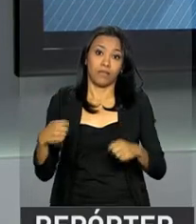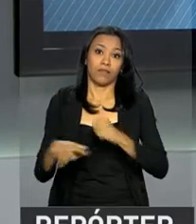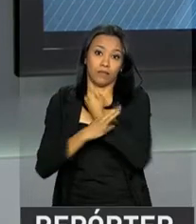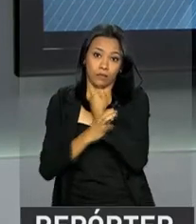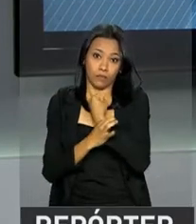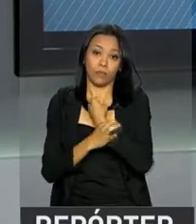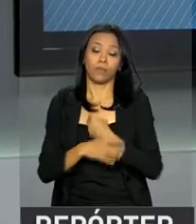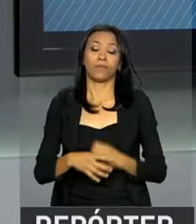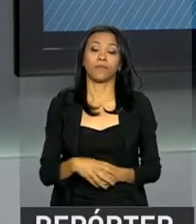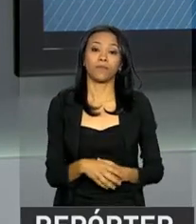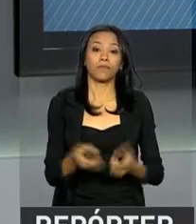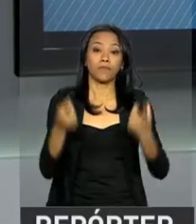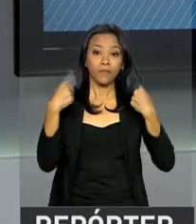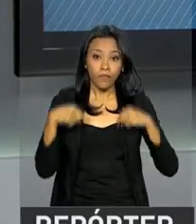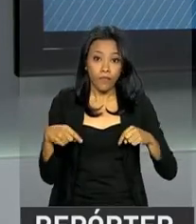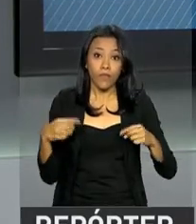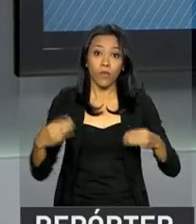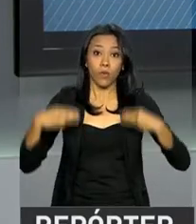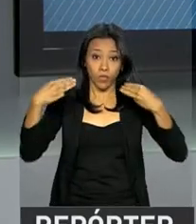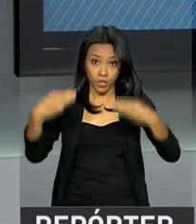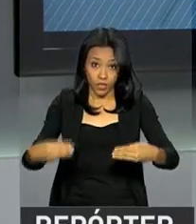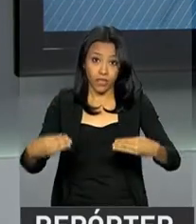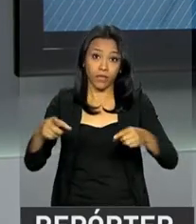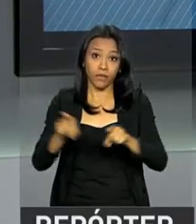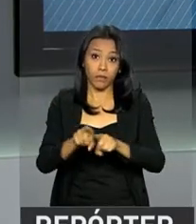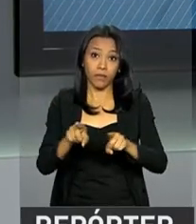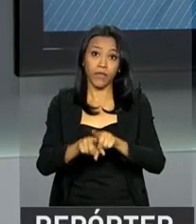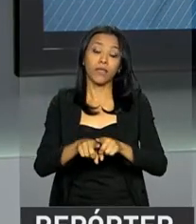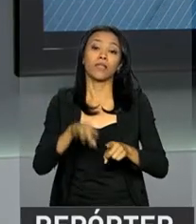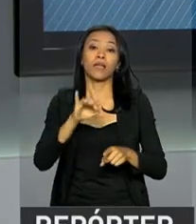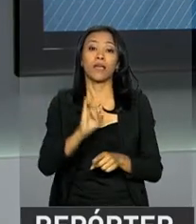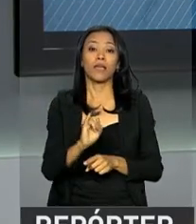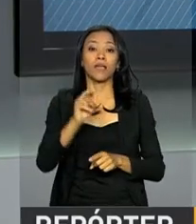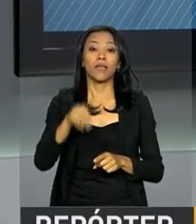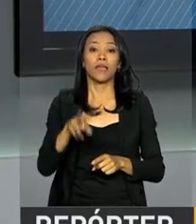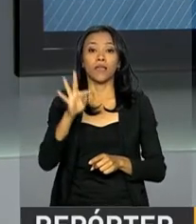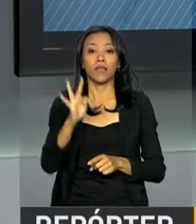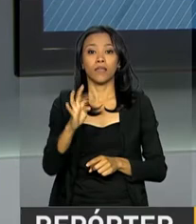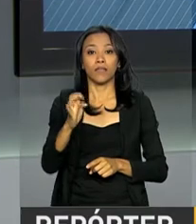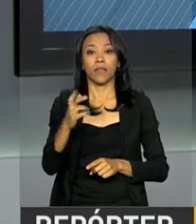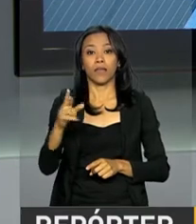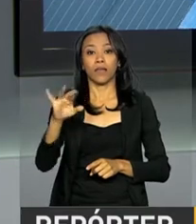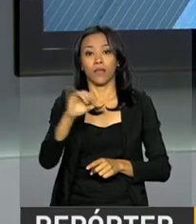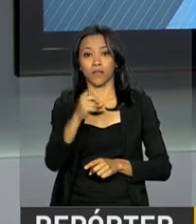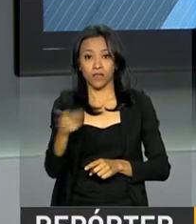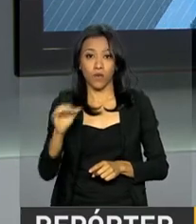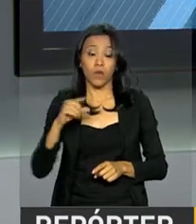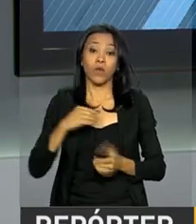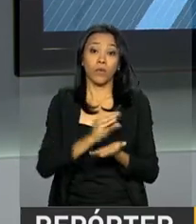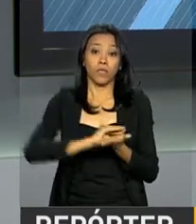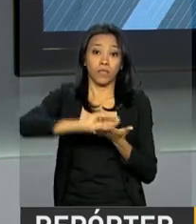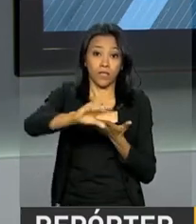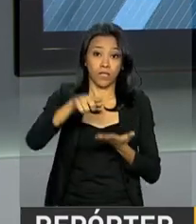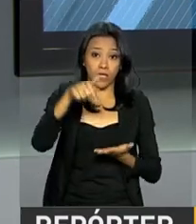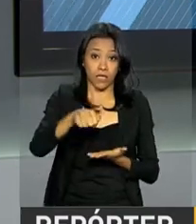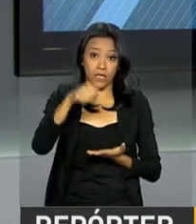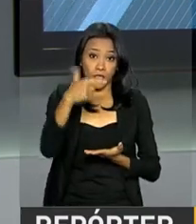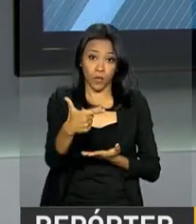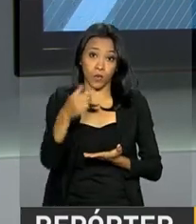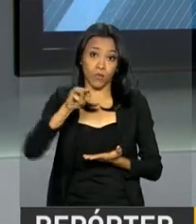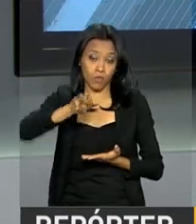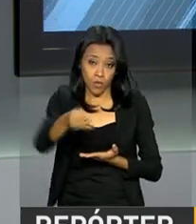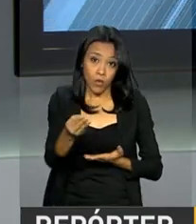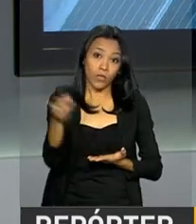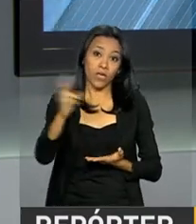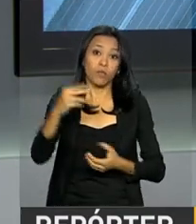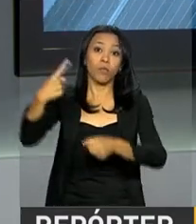o ministério da integração nacional autorizou a transferência de mais de 72 milhões de reais para o município de